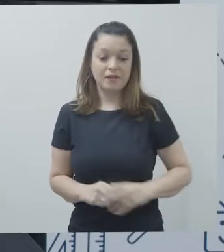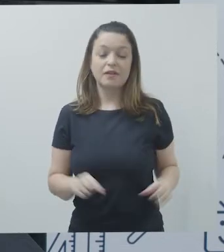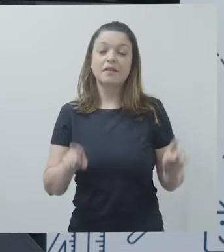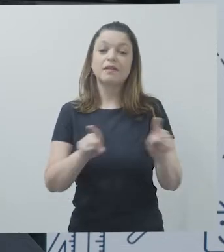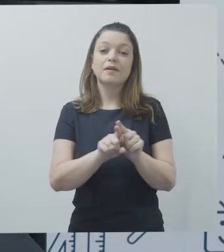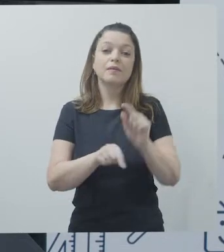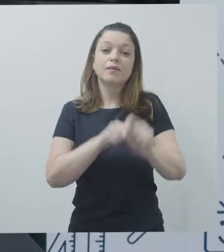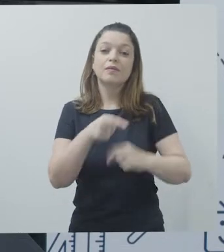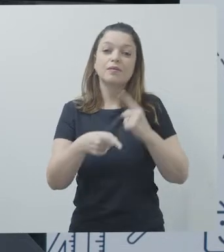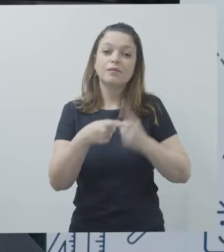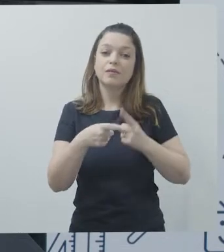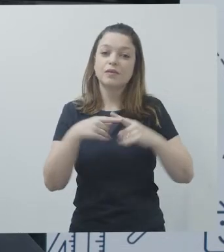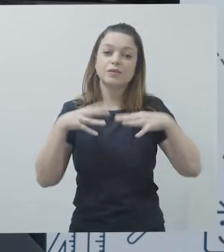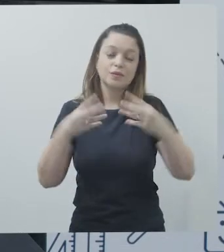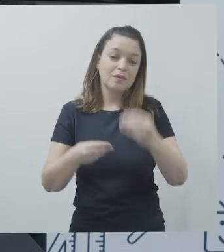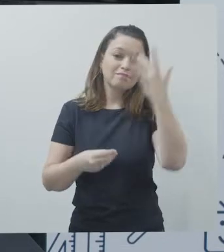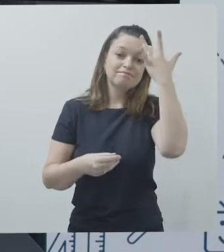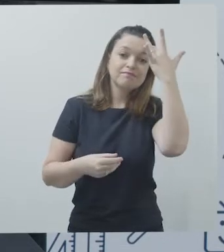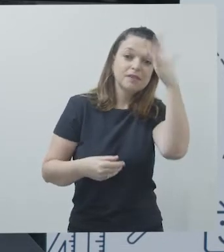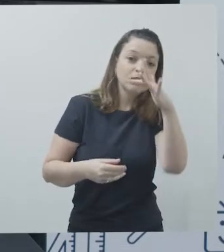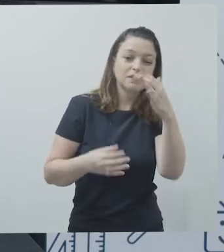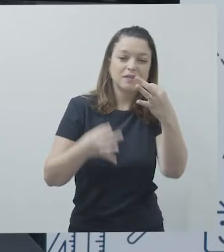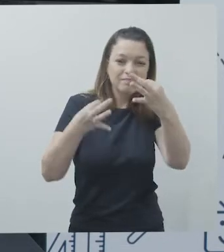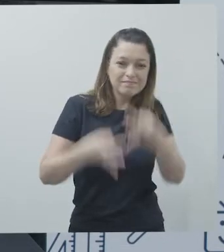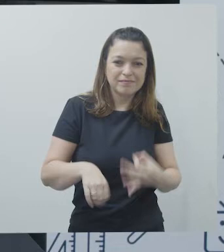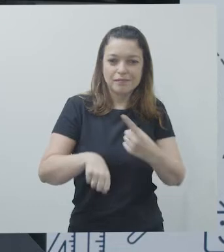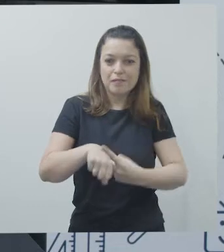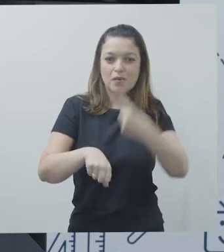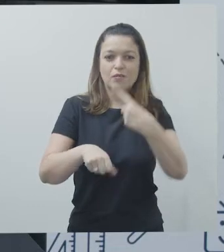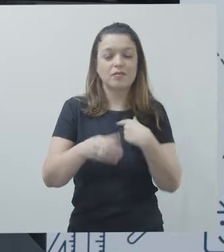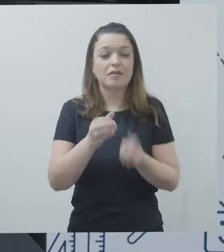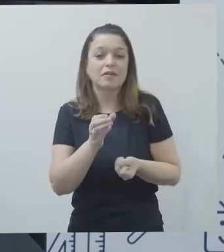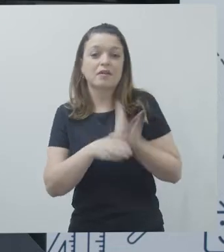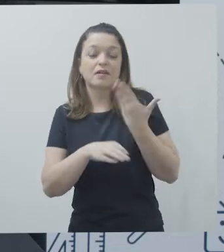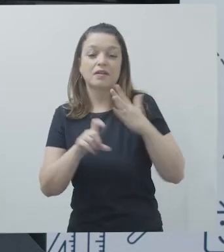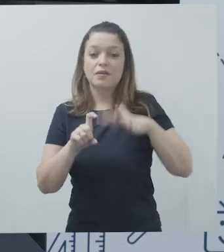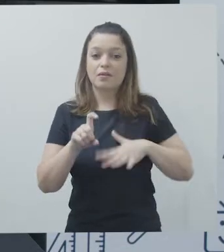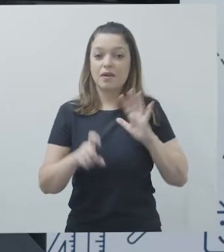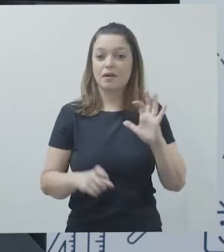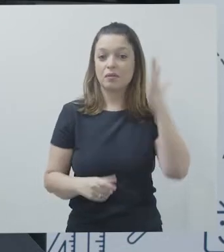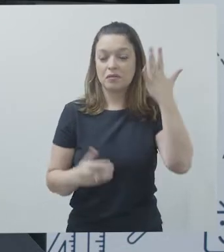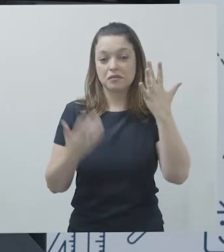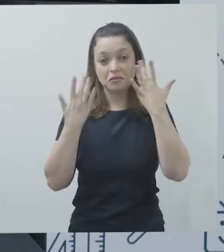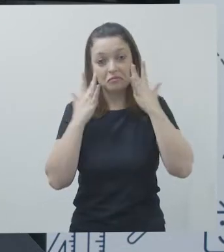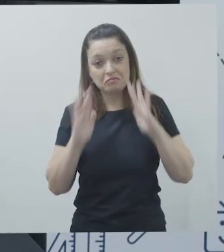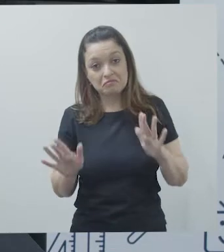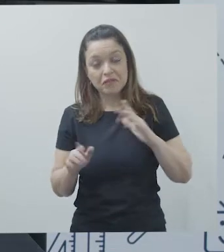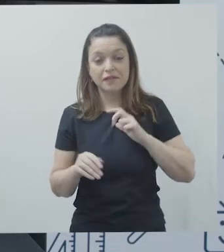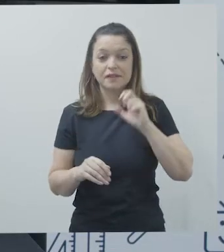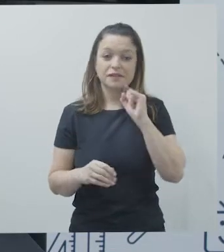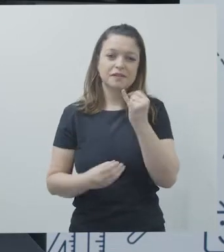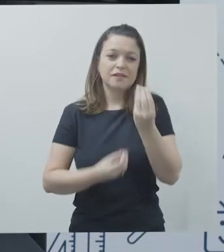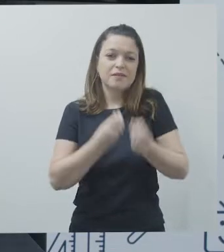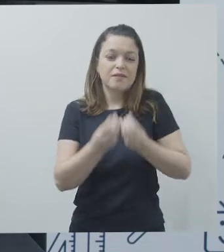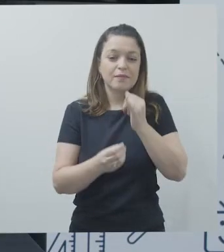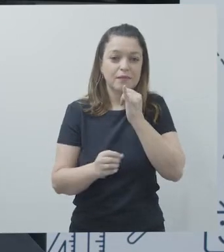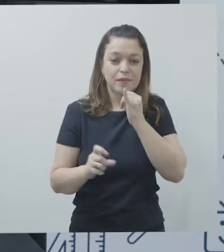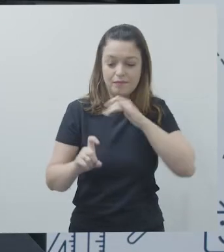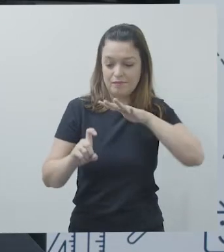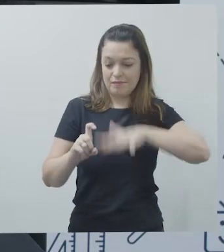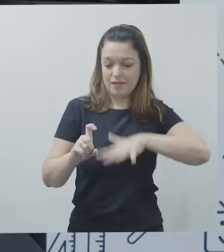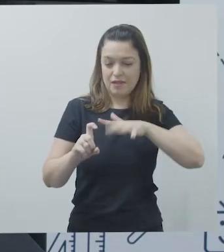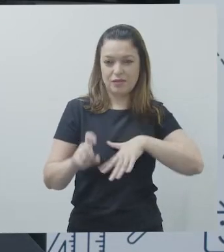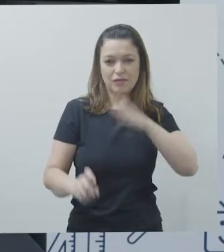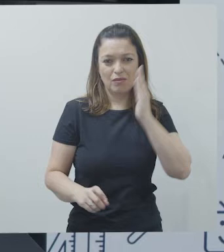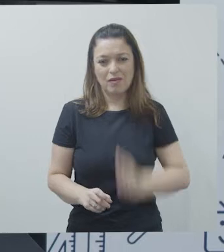atemporal porque a gente acaba não sabendo que tempo que foi isso que aconteceu. Será que eu consigo pegar aquele mito que foi